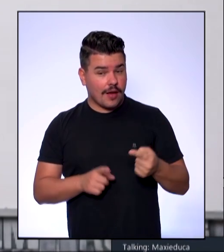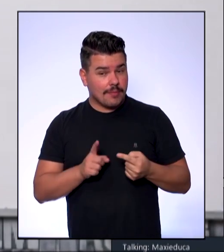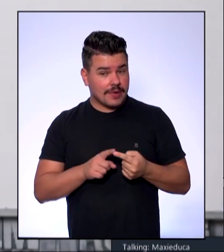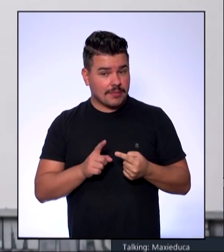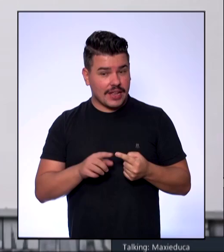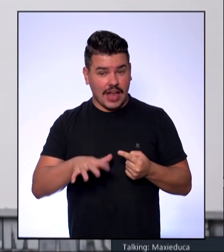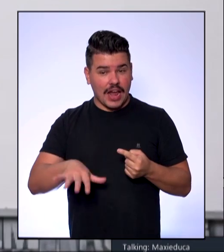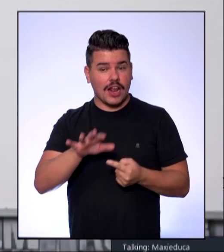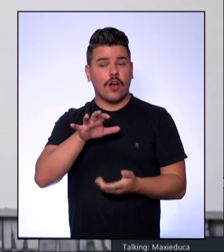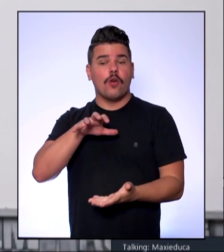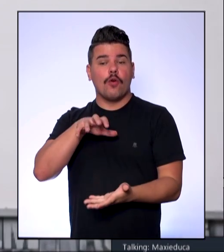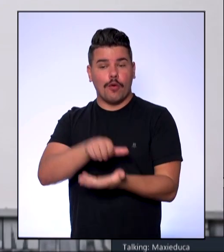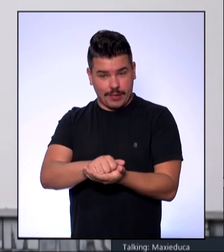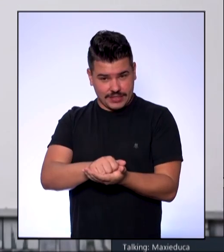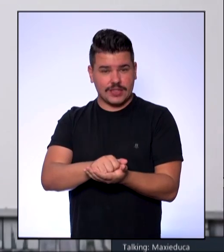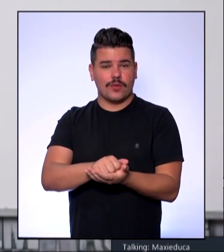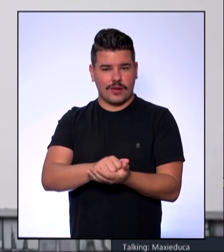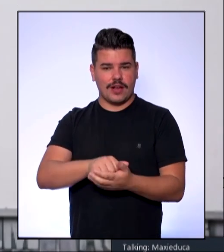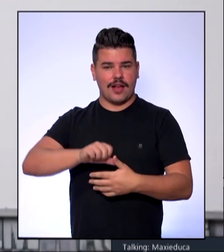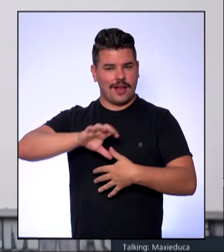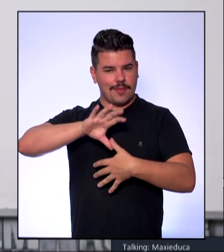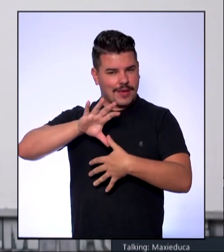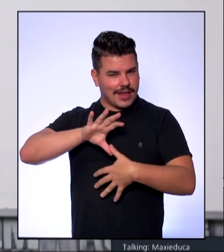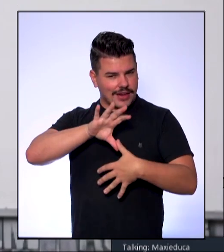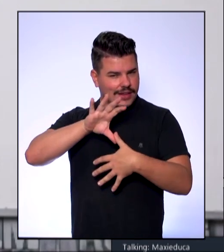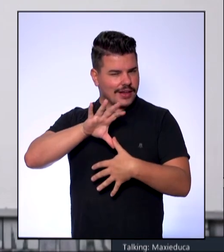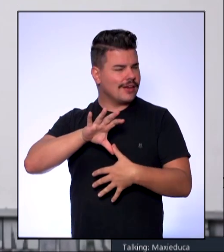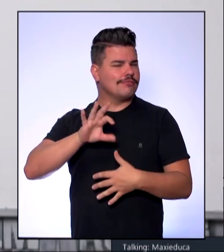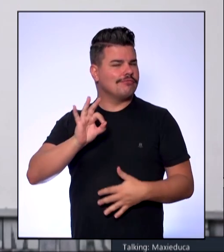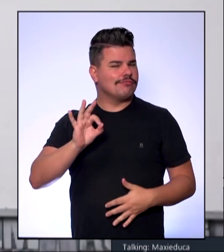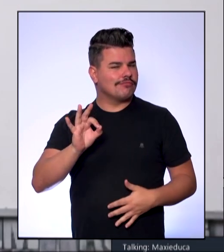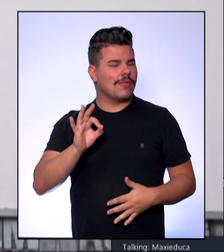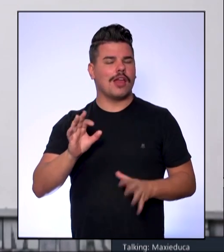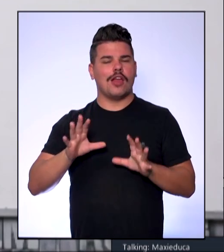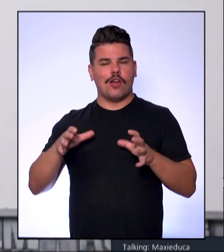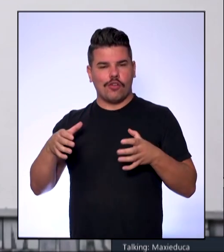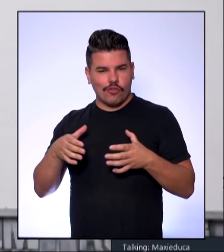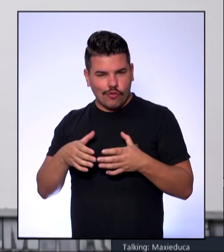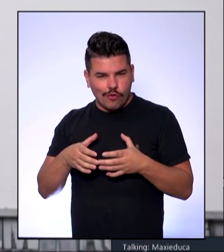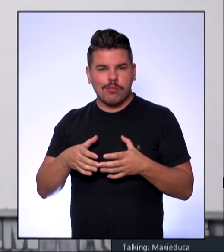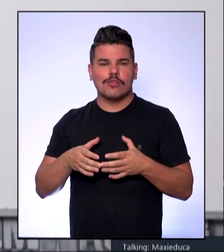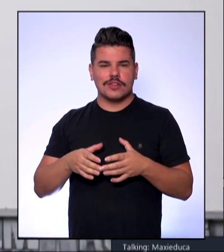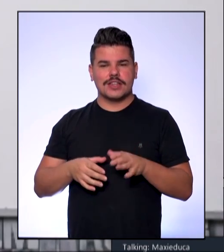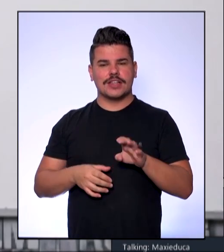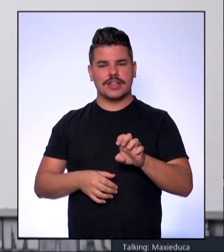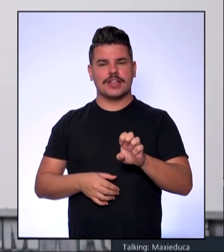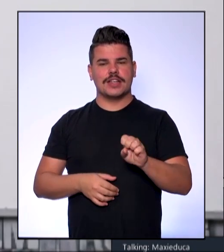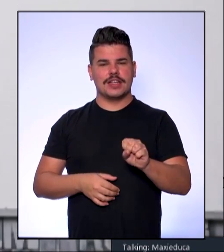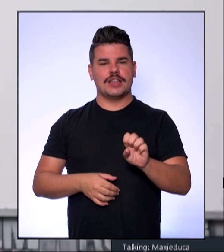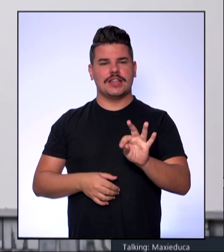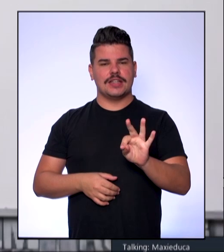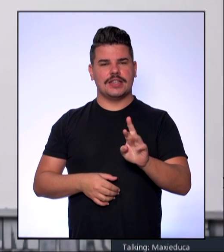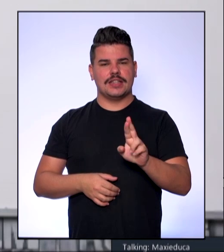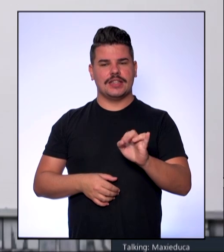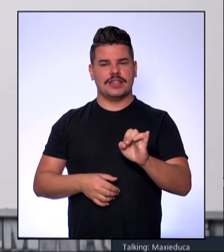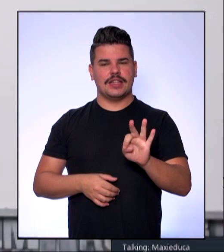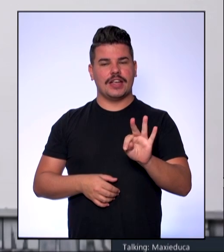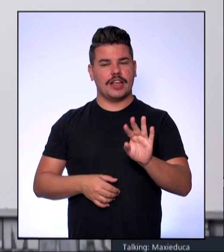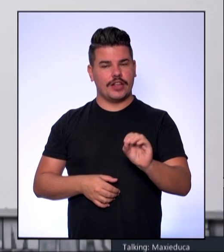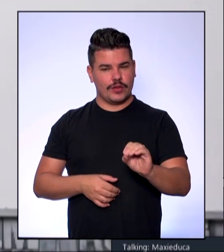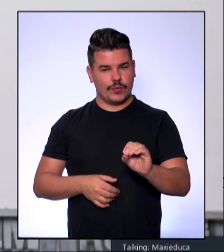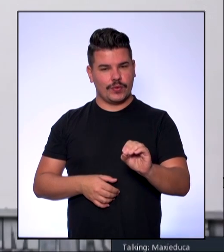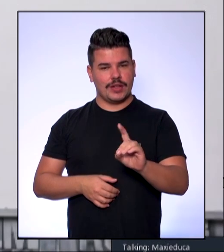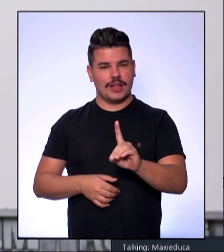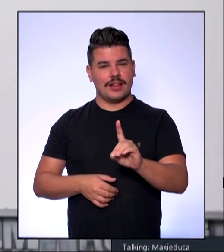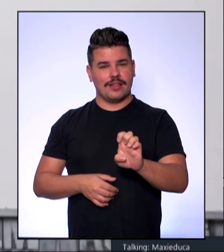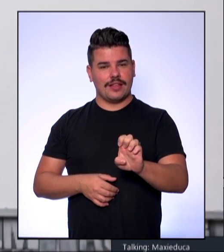da América que nós estamos trabalhando é aquela do Estreito de Bering. Como assim, do Estreito de Bering? O